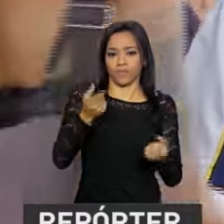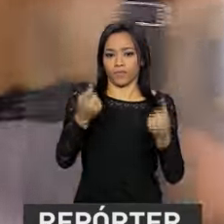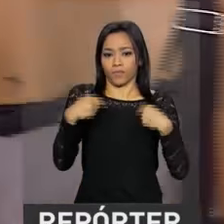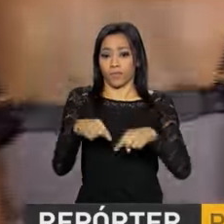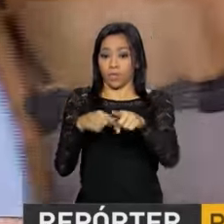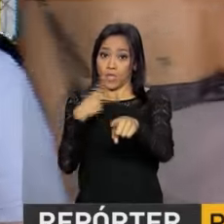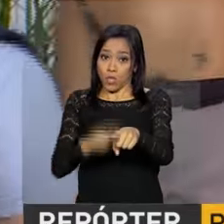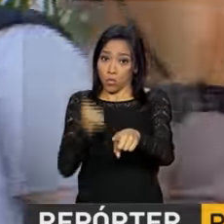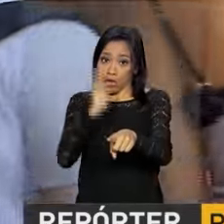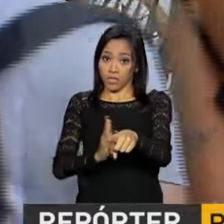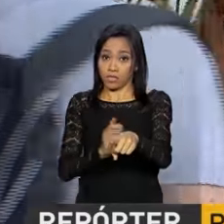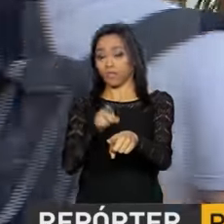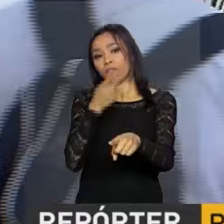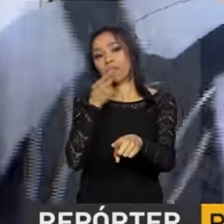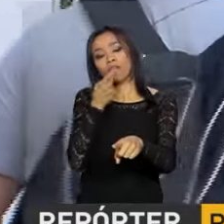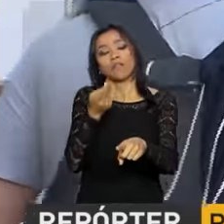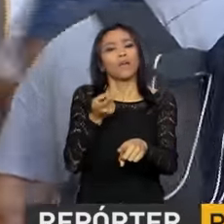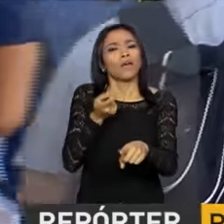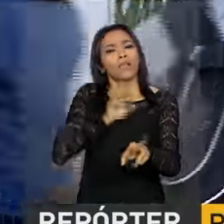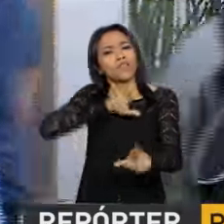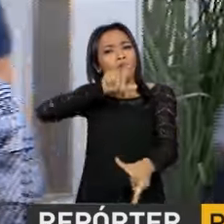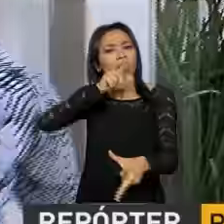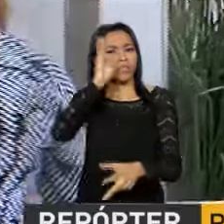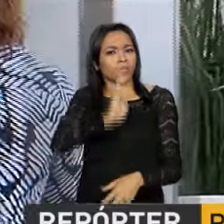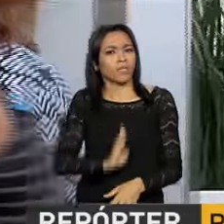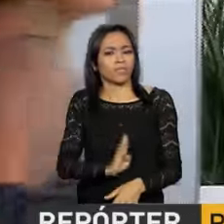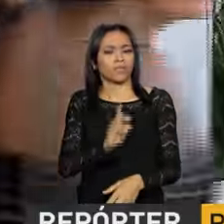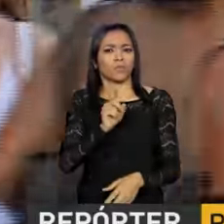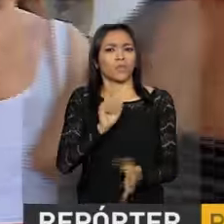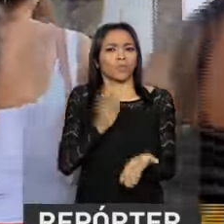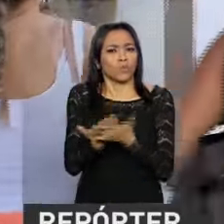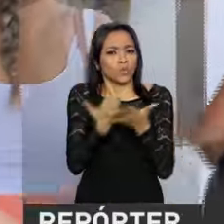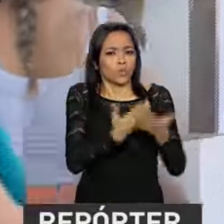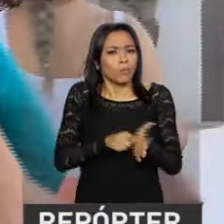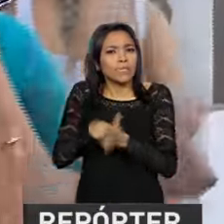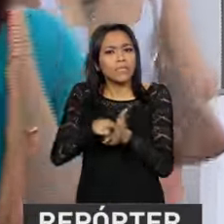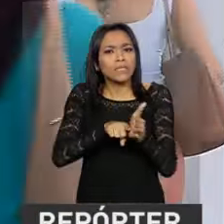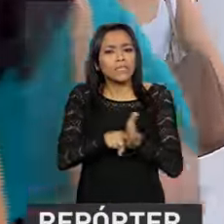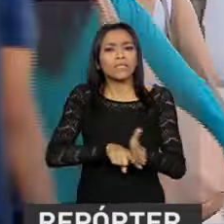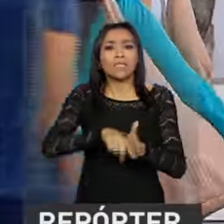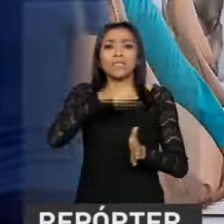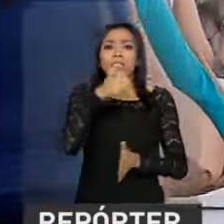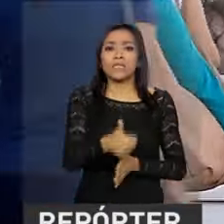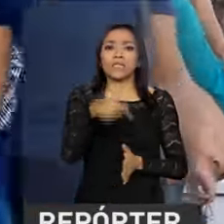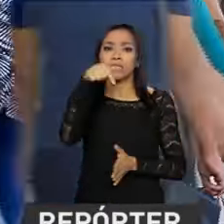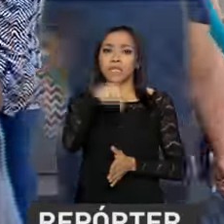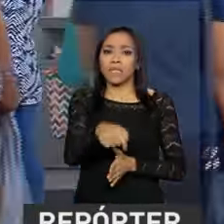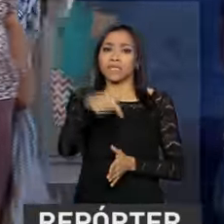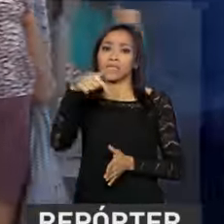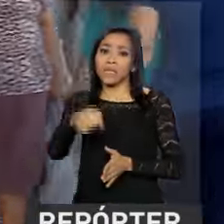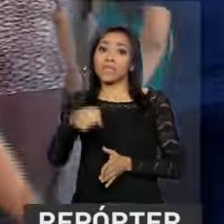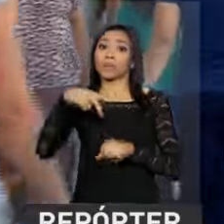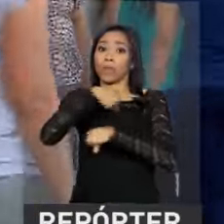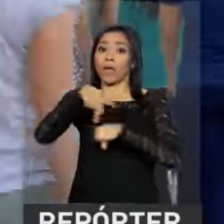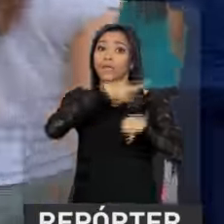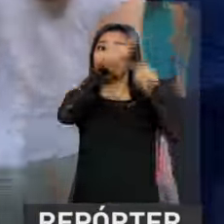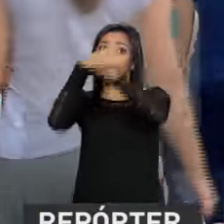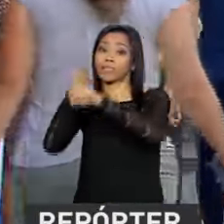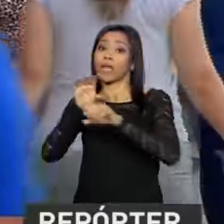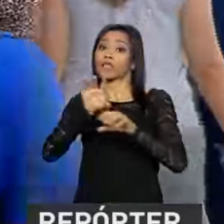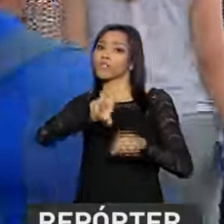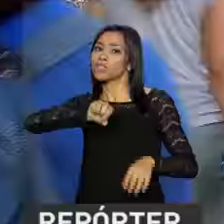faz do Brasil um país diferente de acordo com o mesmo estudo que pesquisou 177 países apenas